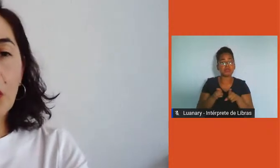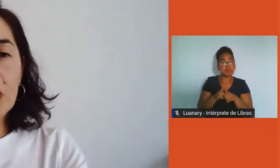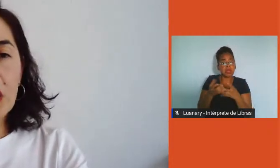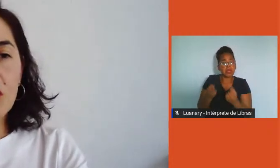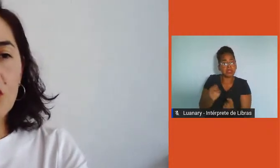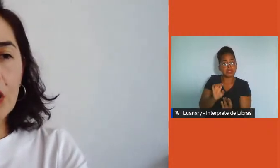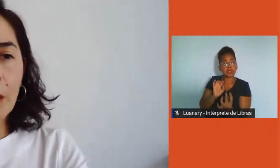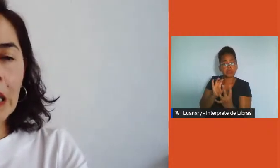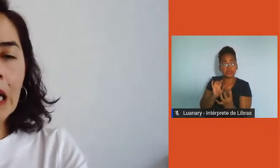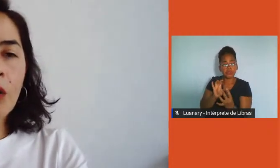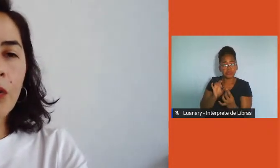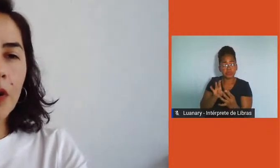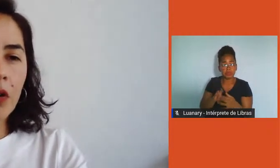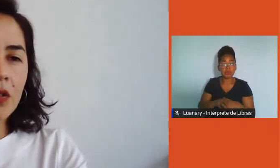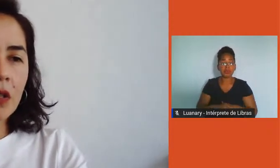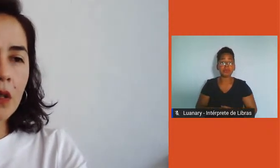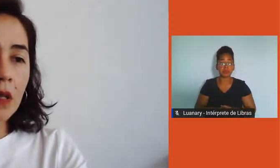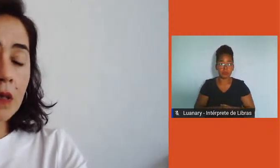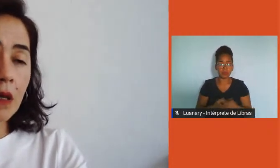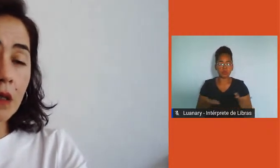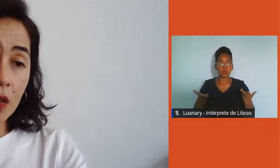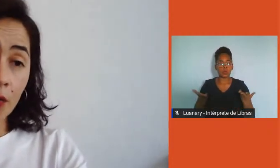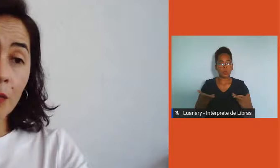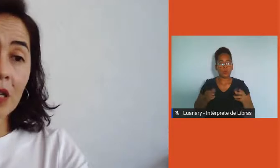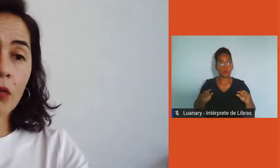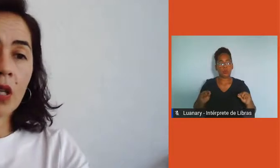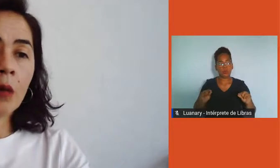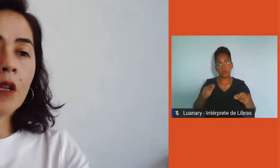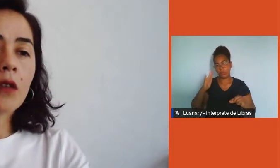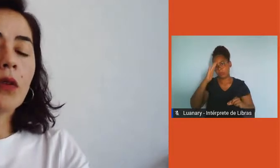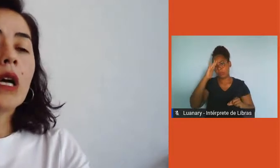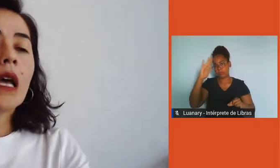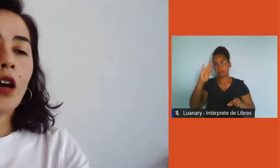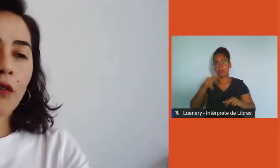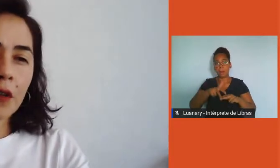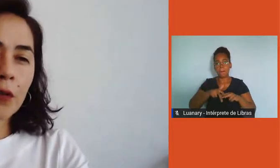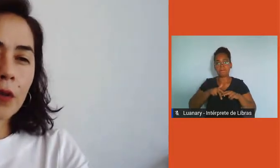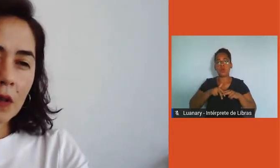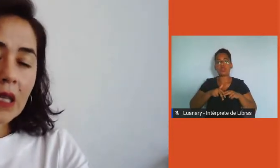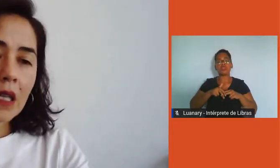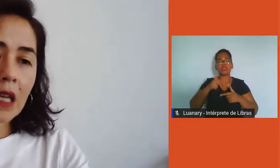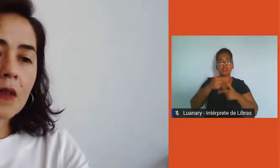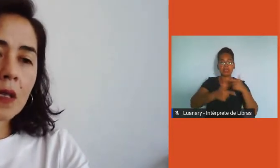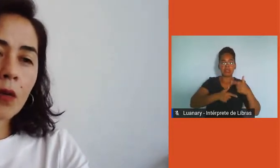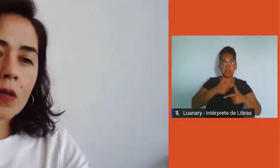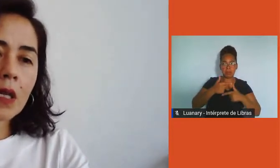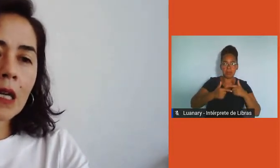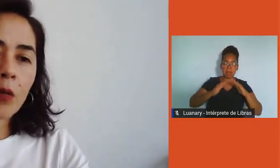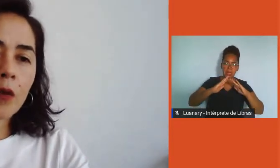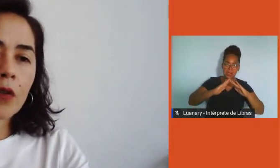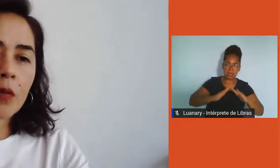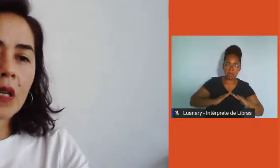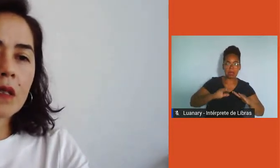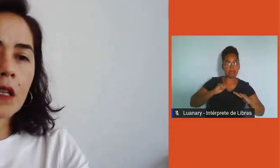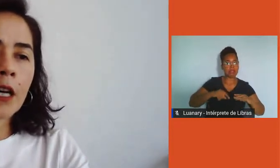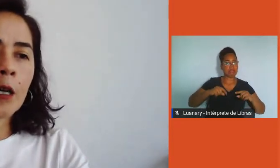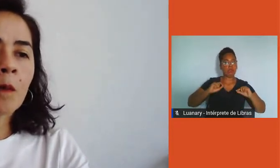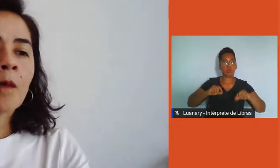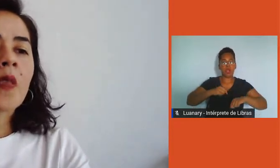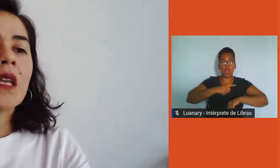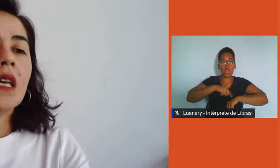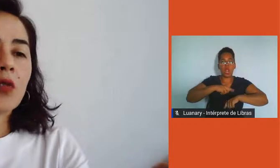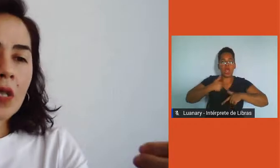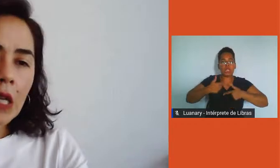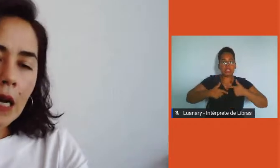Atualmente, também o excesso de trabalho por causa desse formato híbrido é um fator que deve ser considerado para o nosso bem